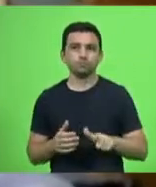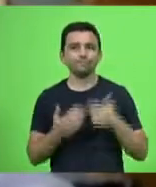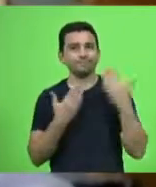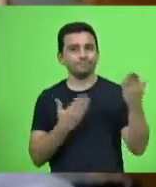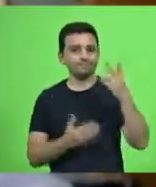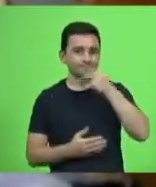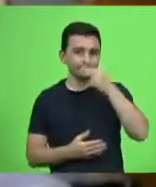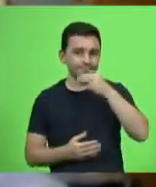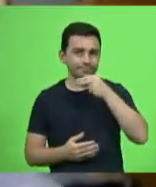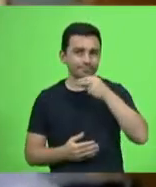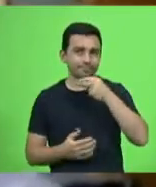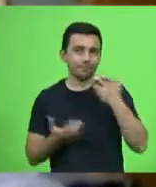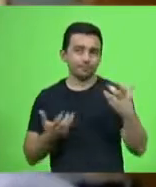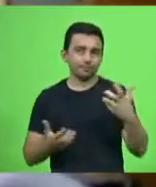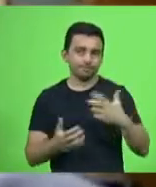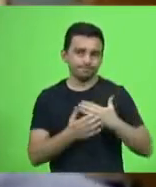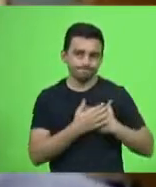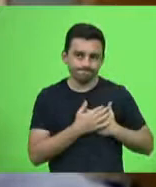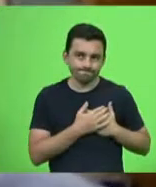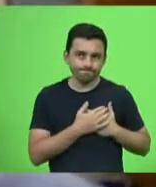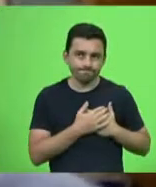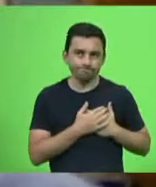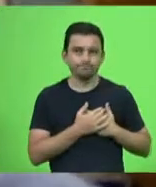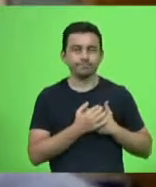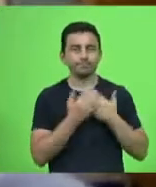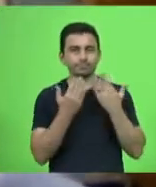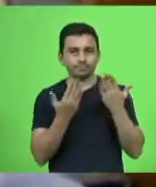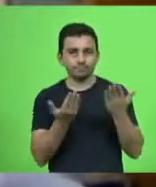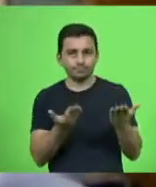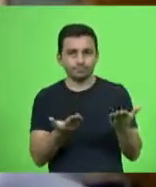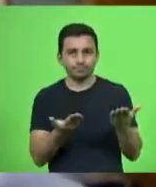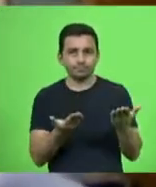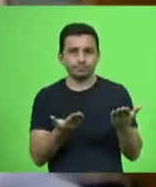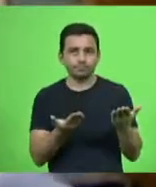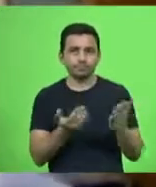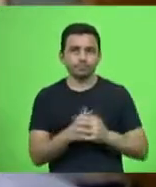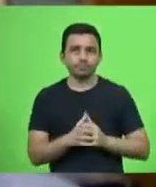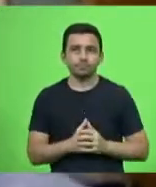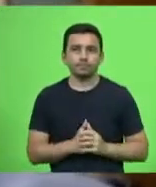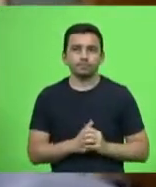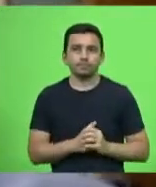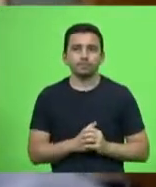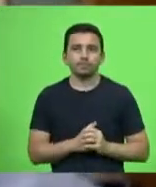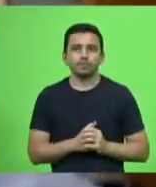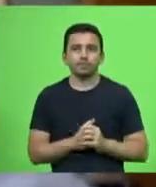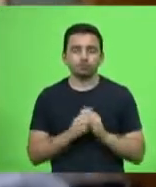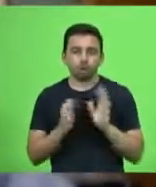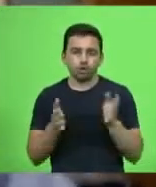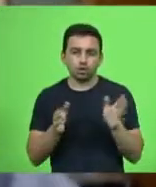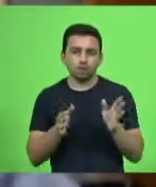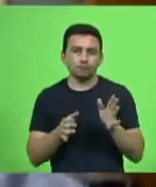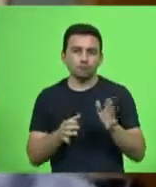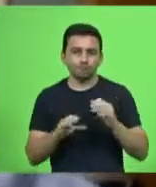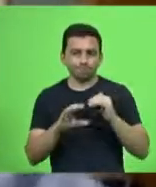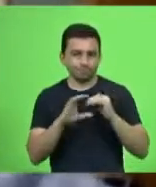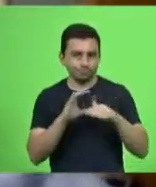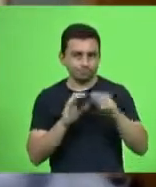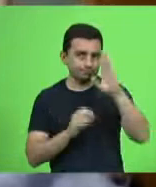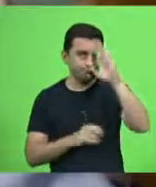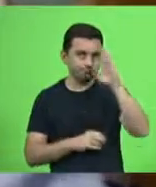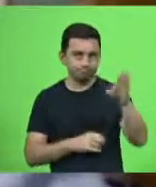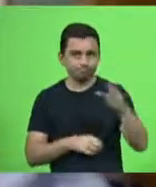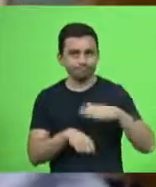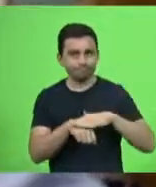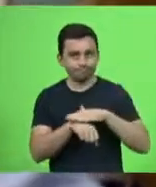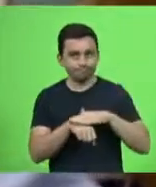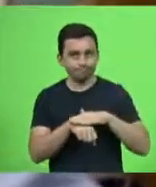externar aqui os meus sentimentos. Eu fiz mensagem direta para Vossa Excelência,